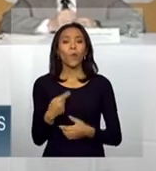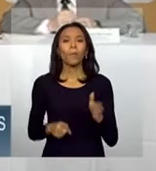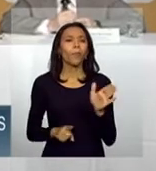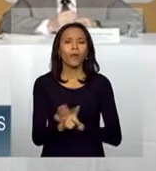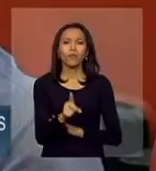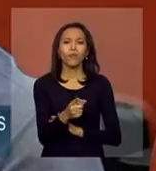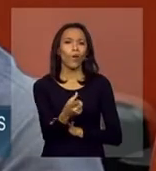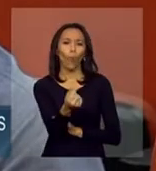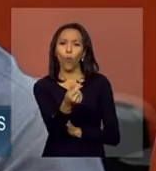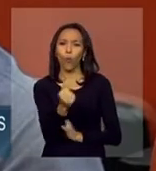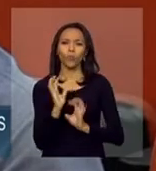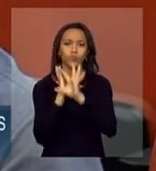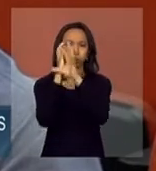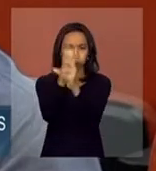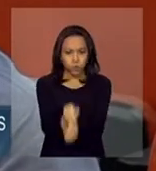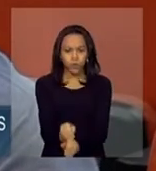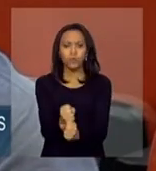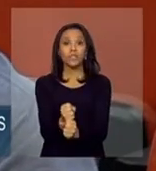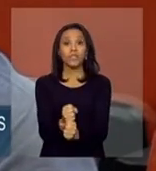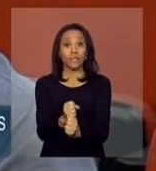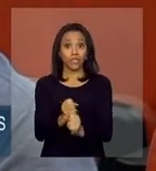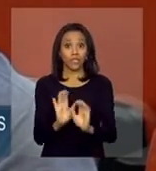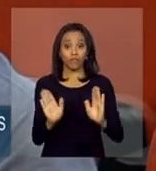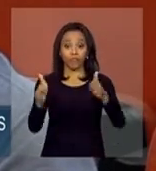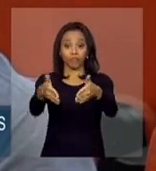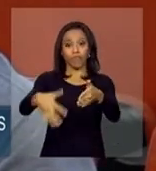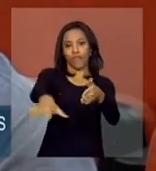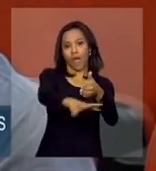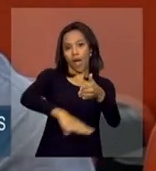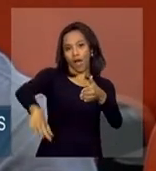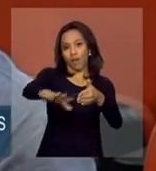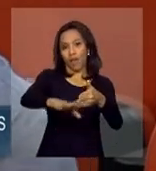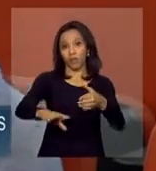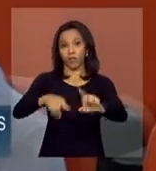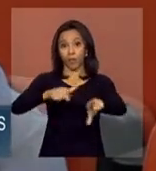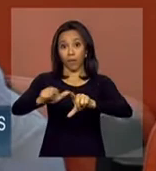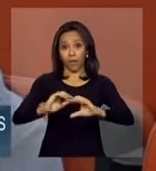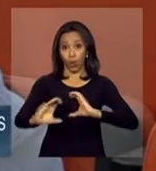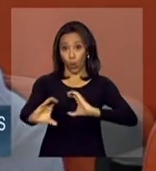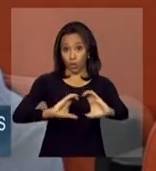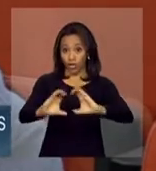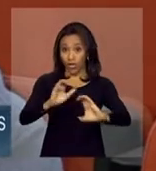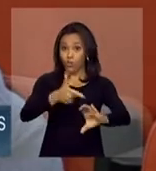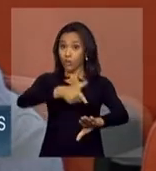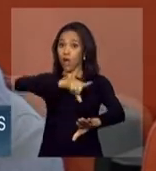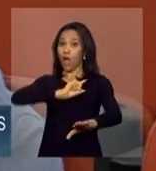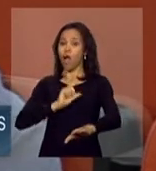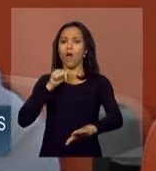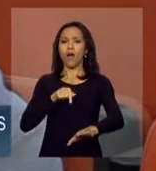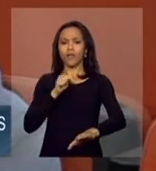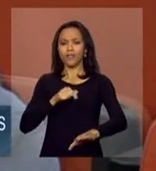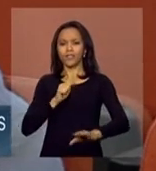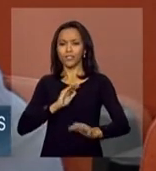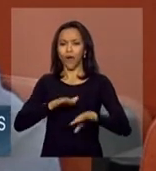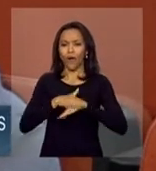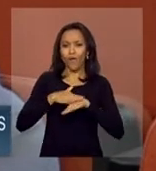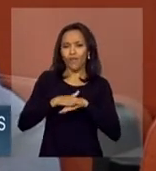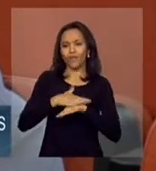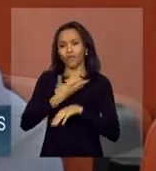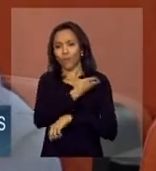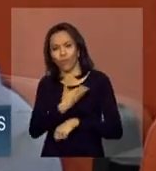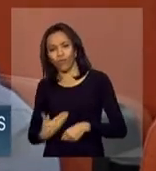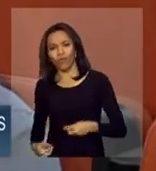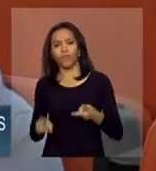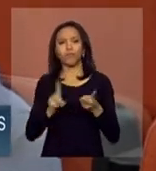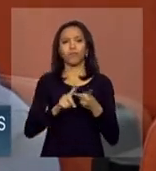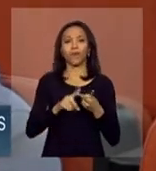de orçamento que estava previsto para o conjunto de telecomunicações antes desse entendimento do governo e da FIFA do que